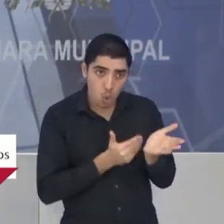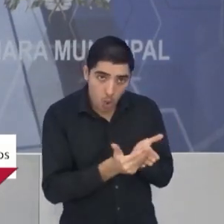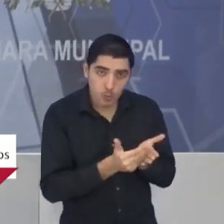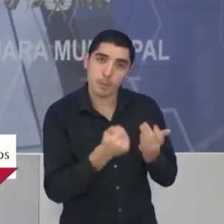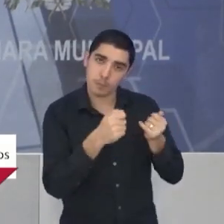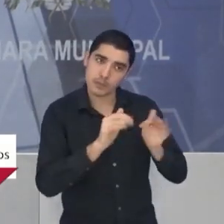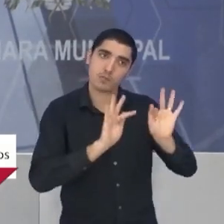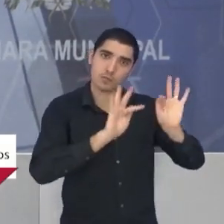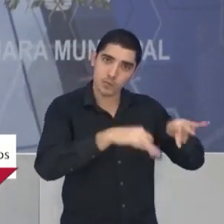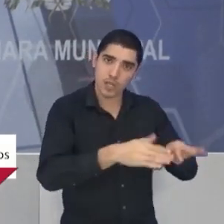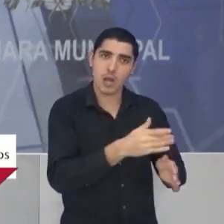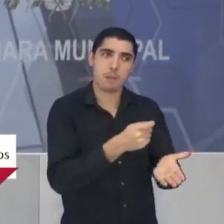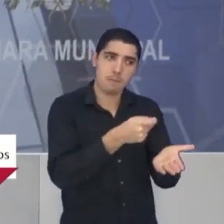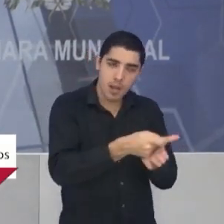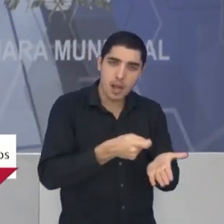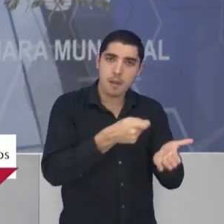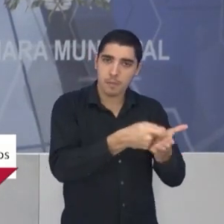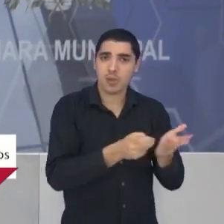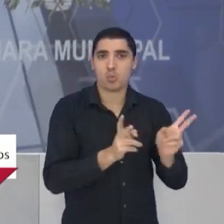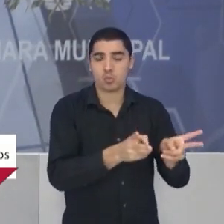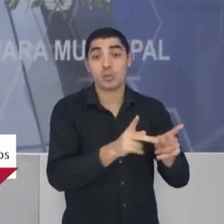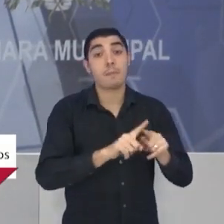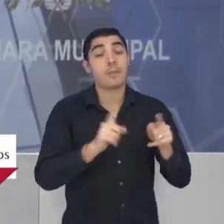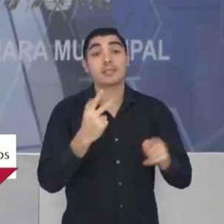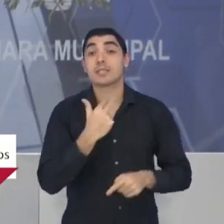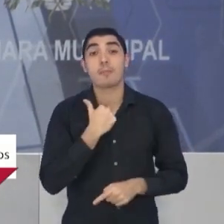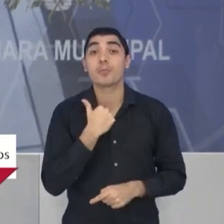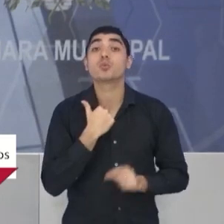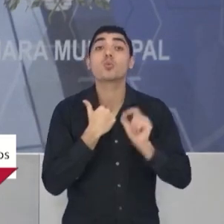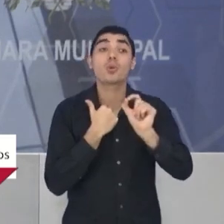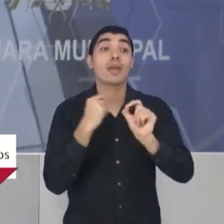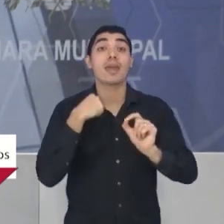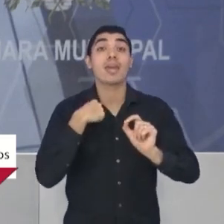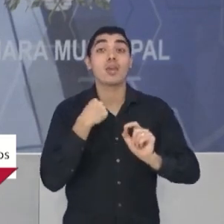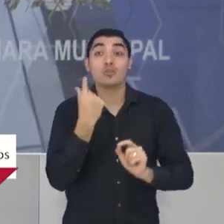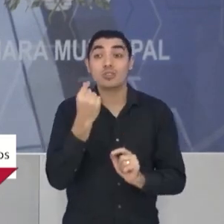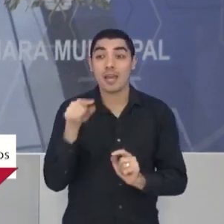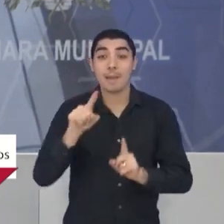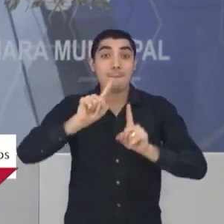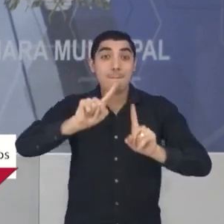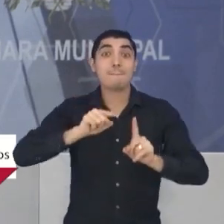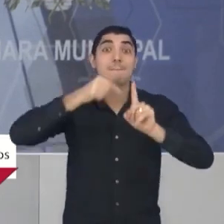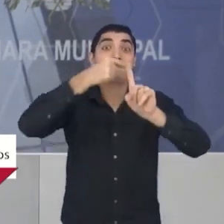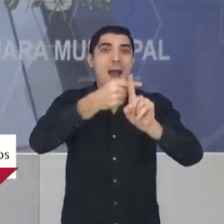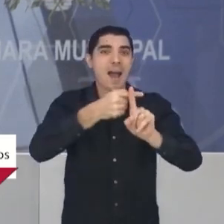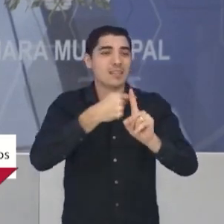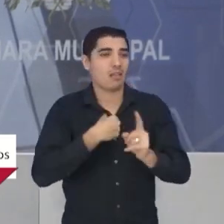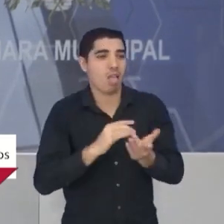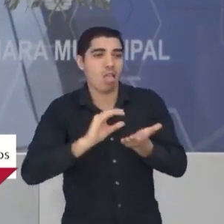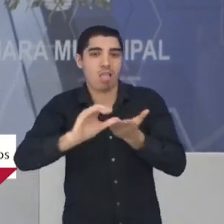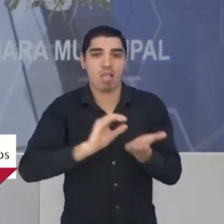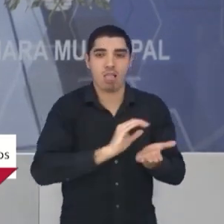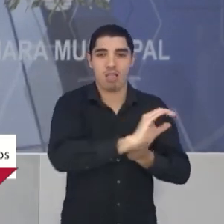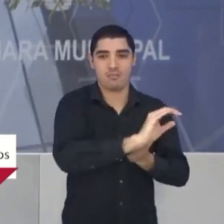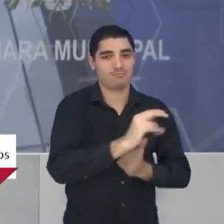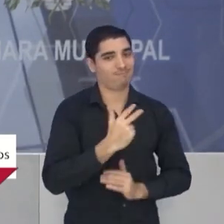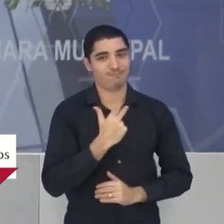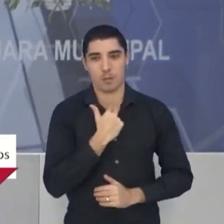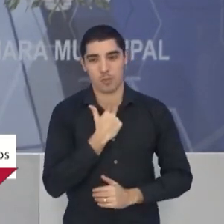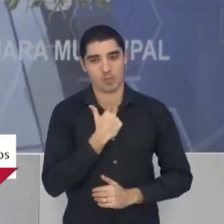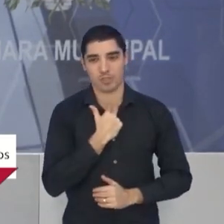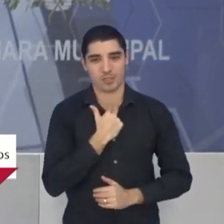tá prestando mas você não pode é gastar mais do que aquela disponibilidade permite